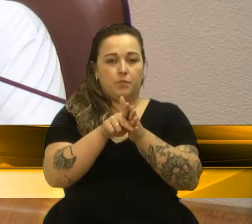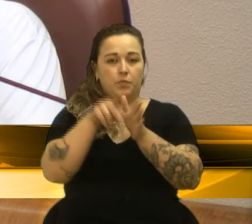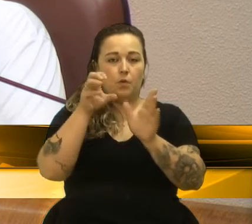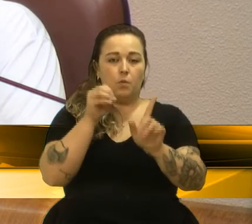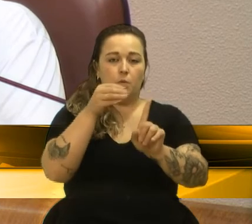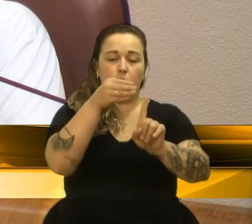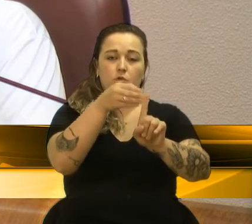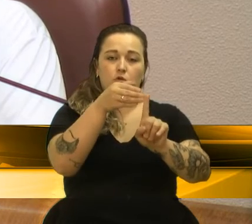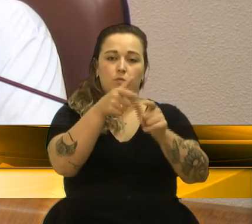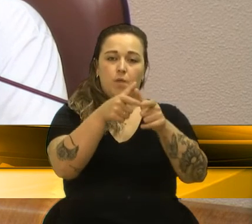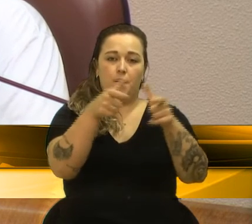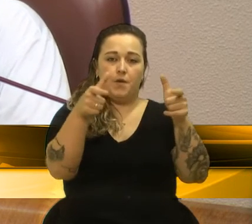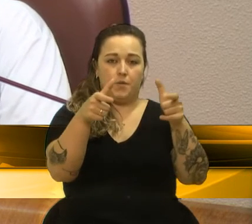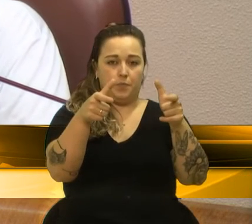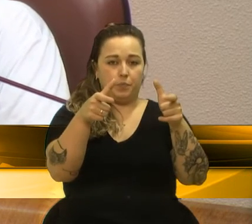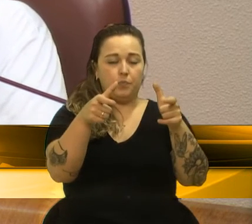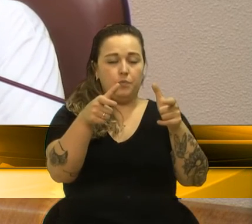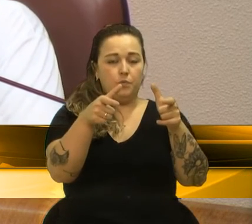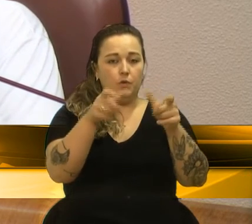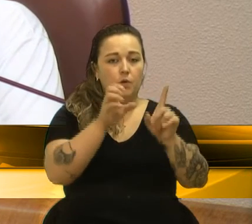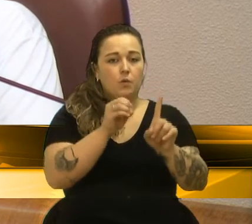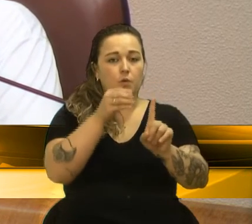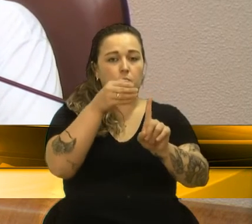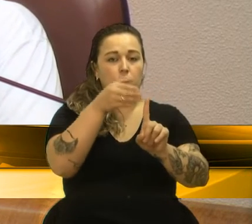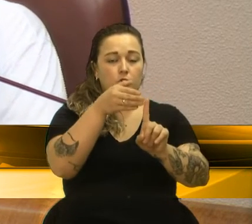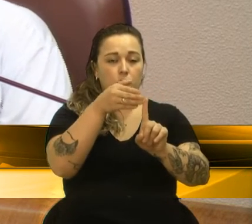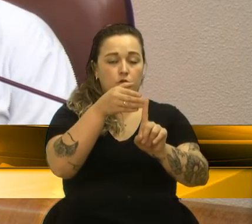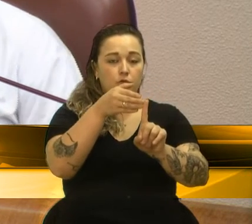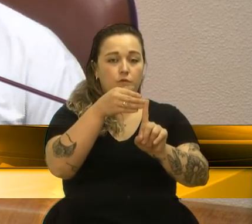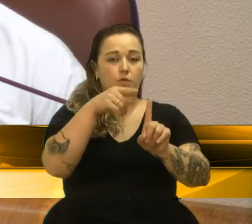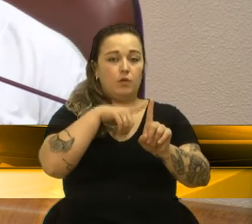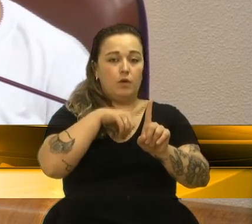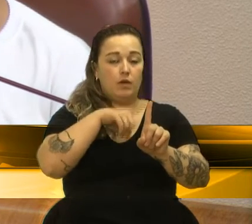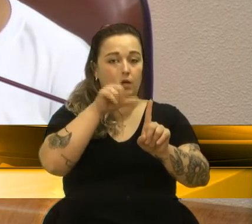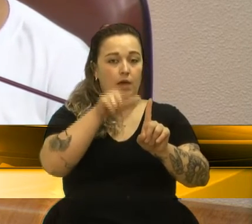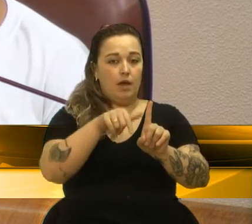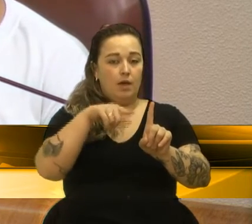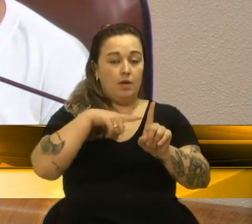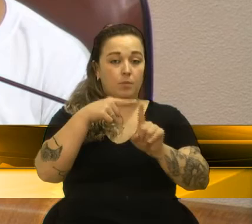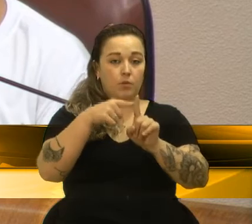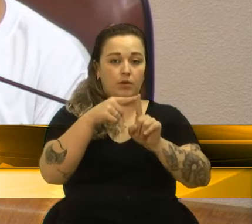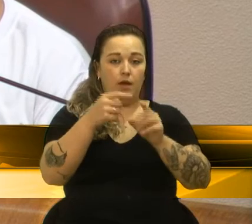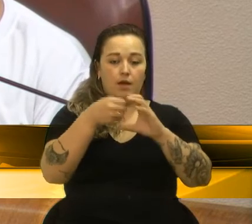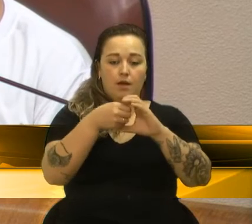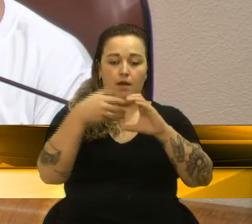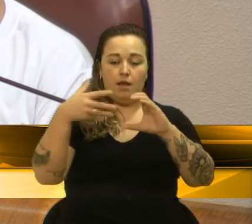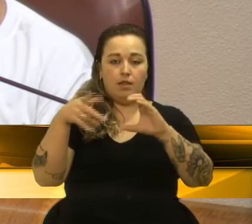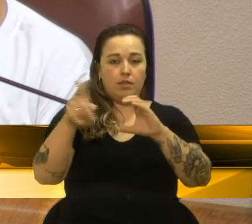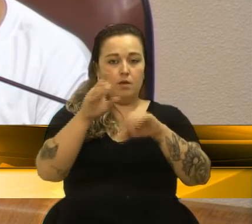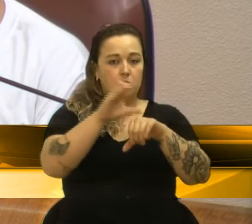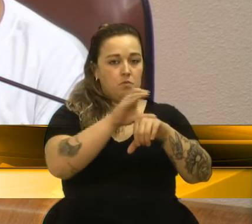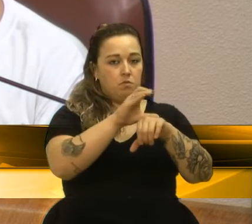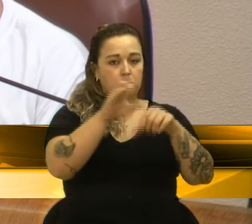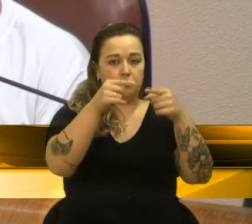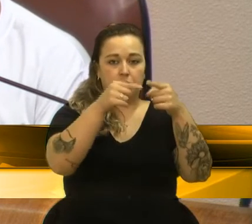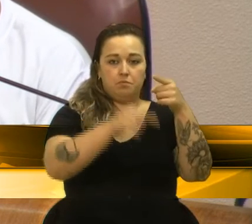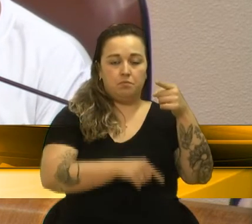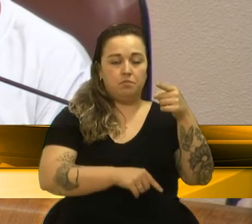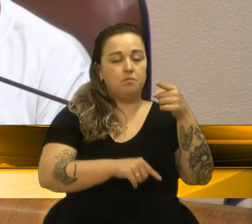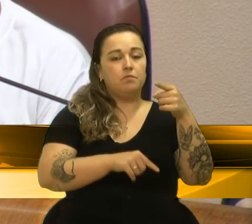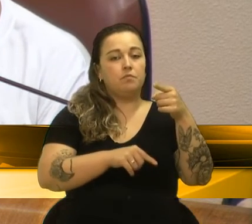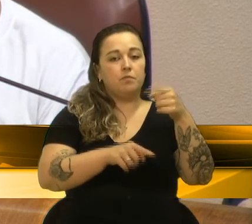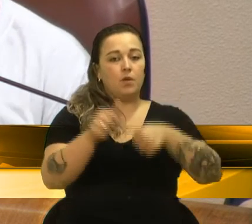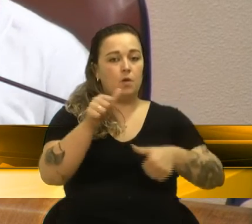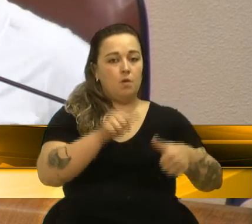maior dos espaços públicos, sob pena do ato administrativo ser caracterizado como inconstitucionalmente